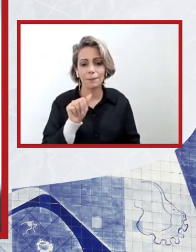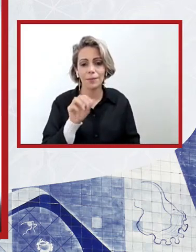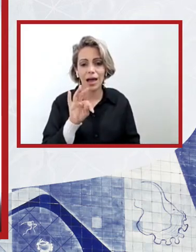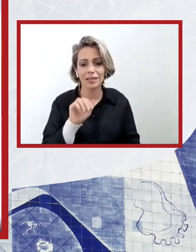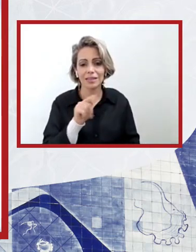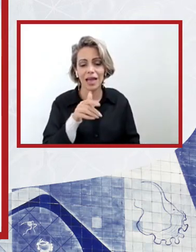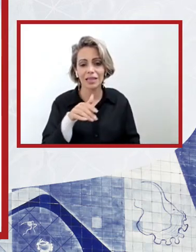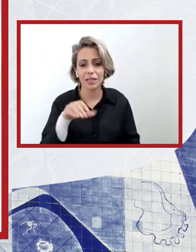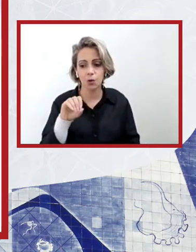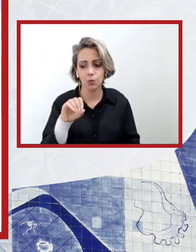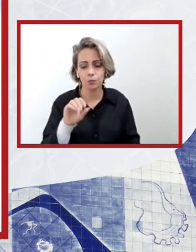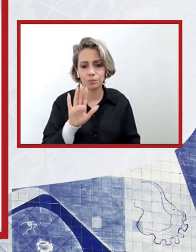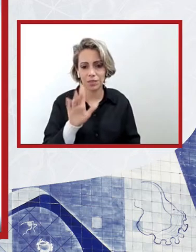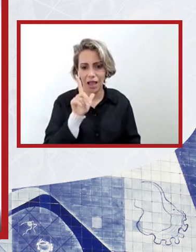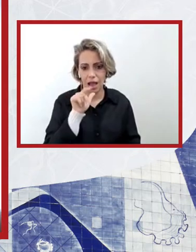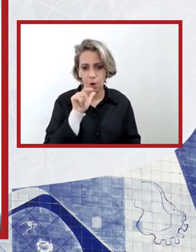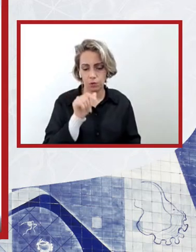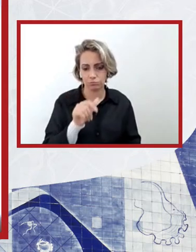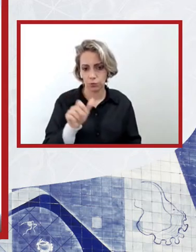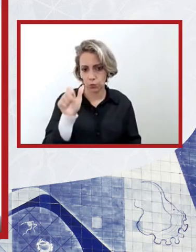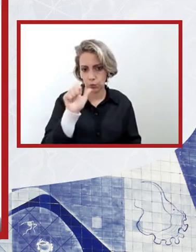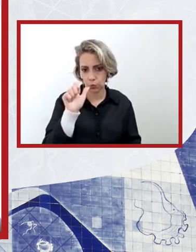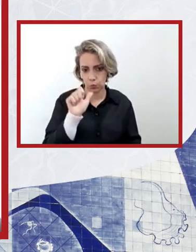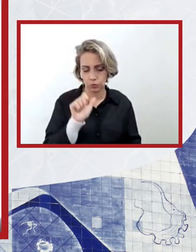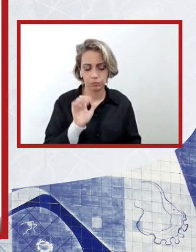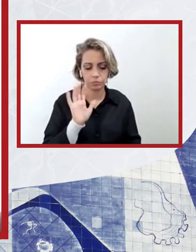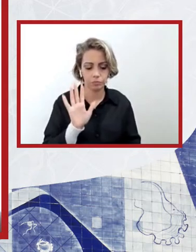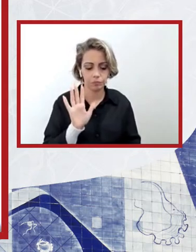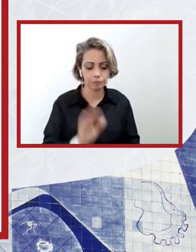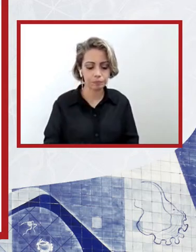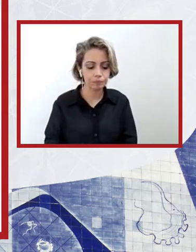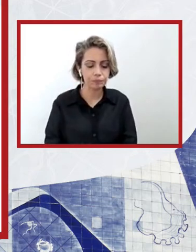Bebendo um pouco de água.